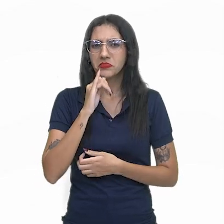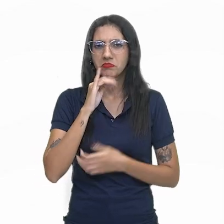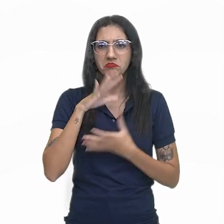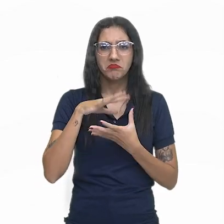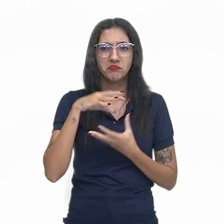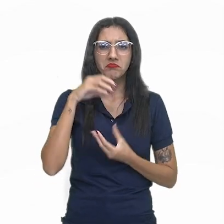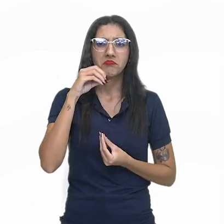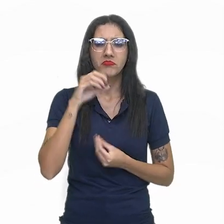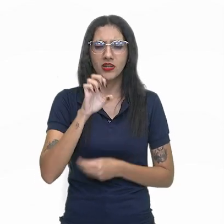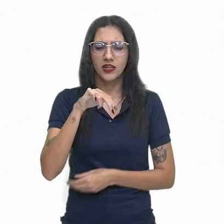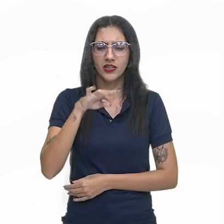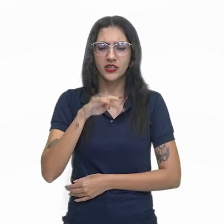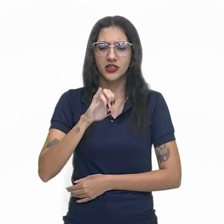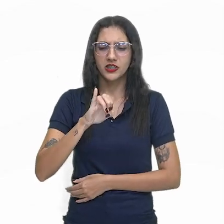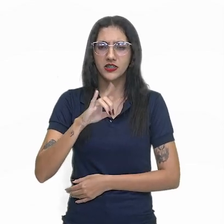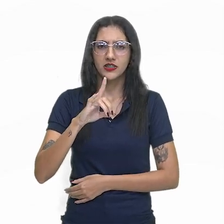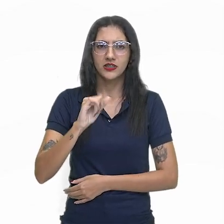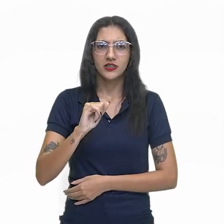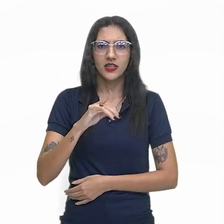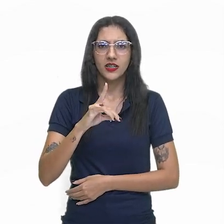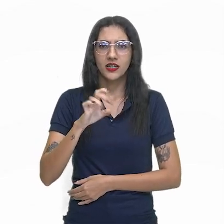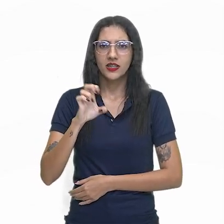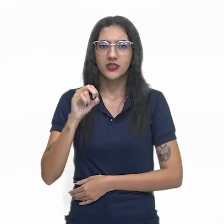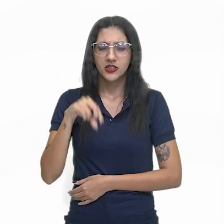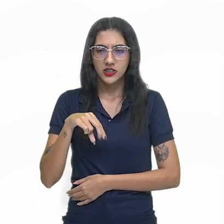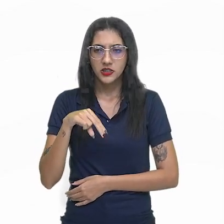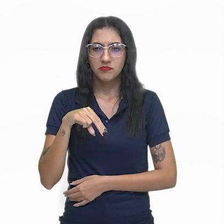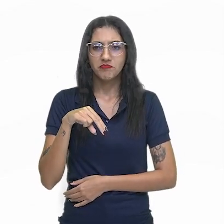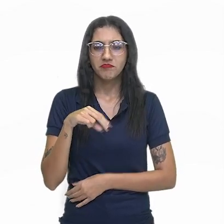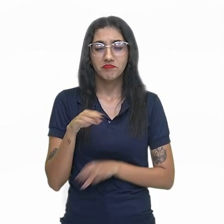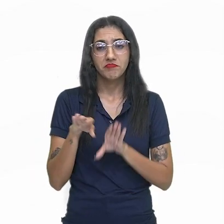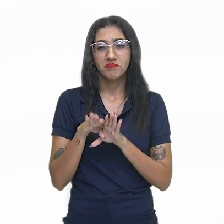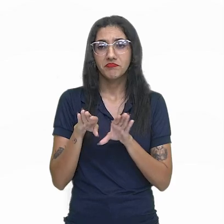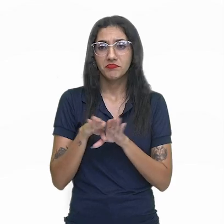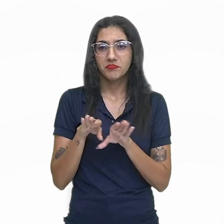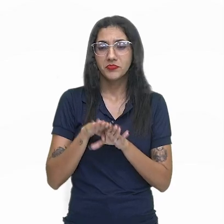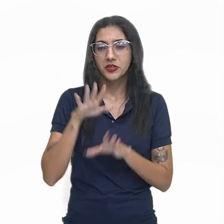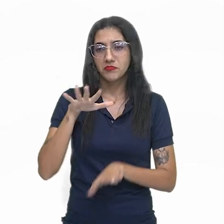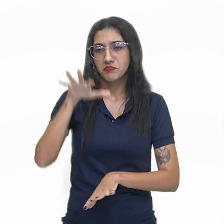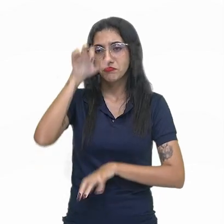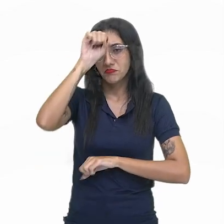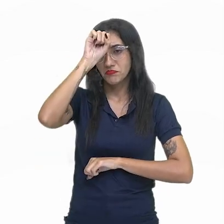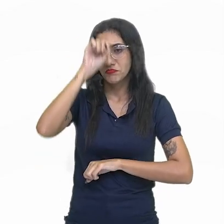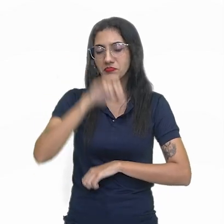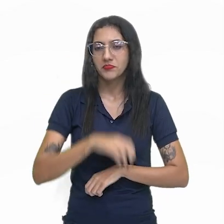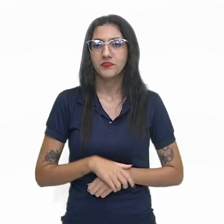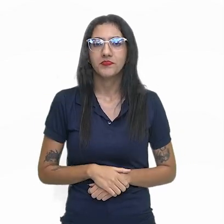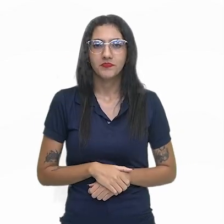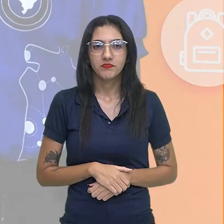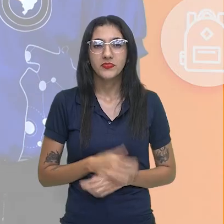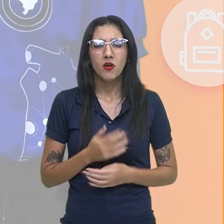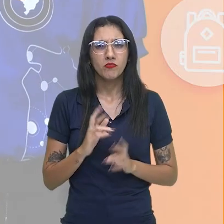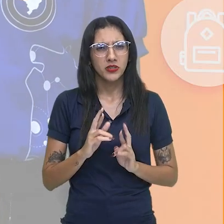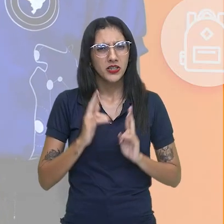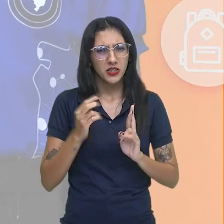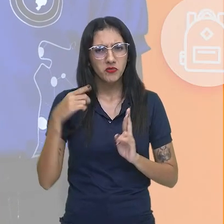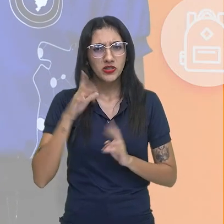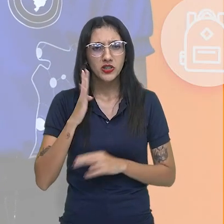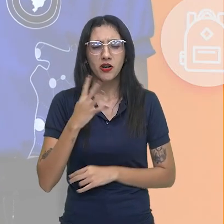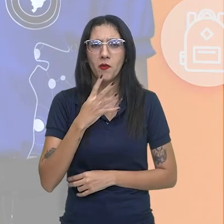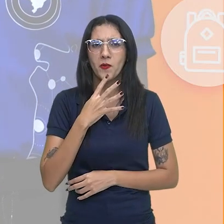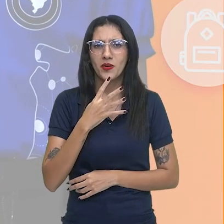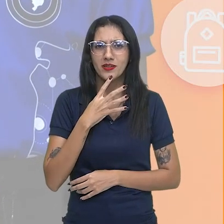sobrenaturais chamados de encantados, que são entidades. Vocês com certeza também já